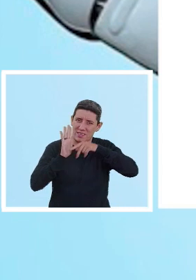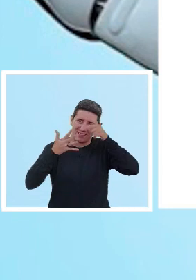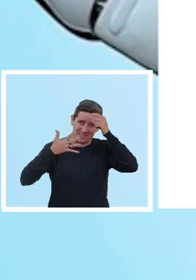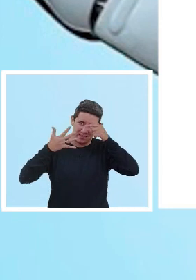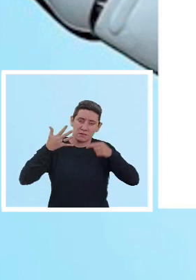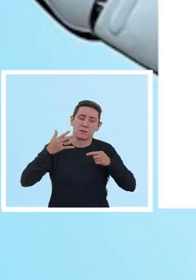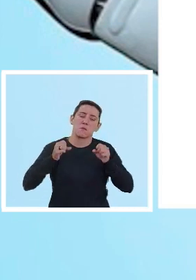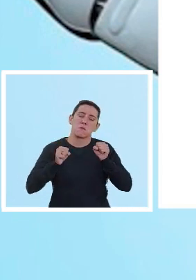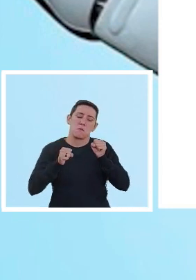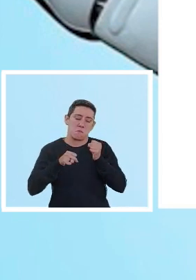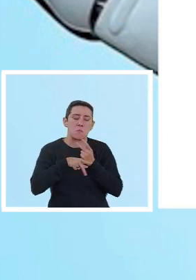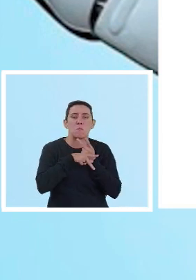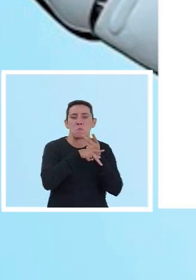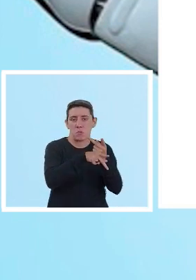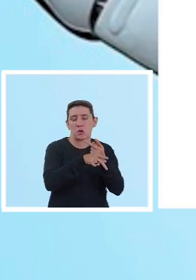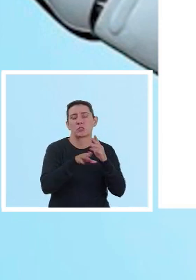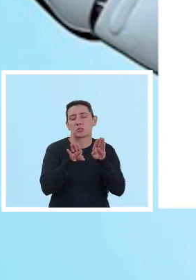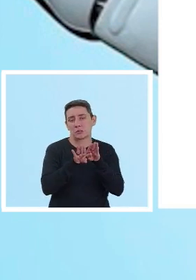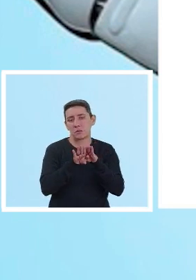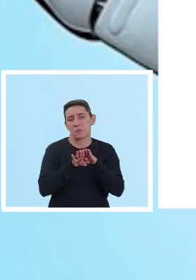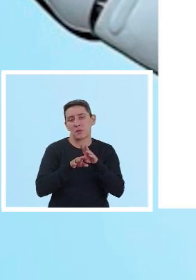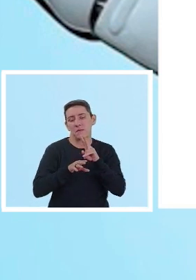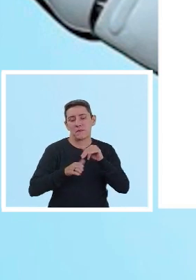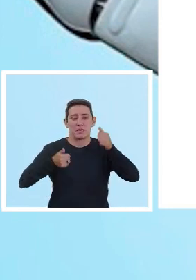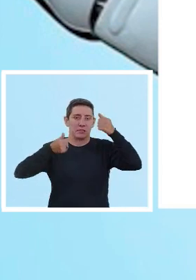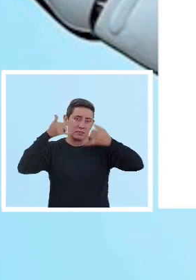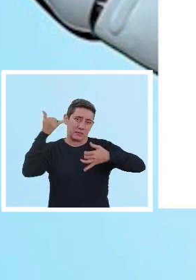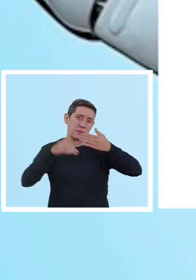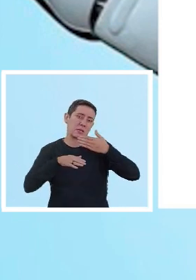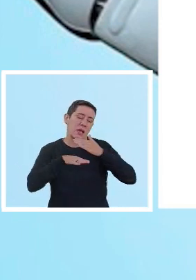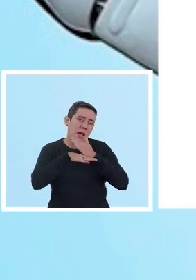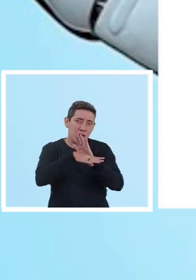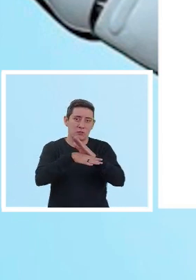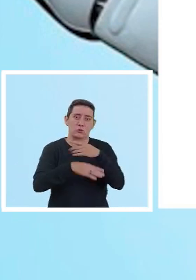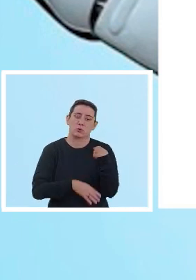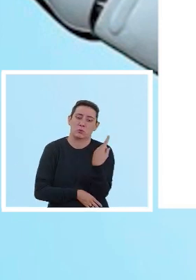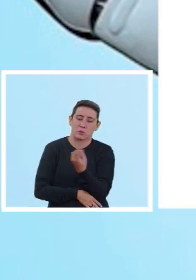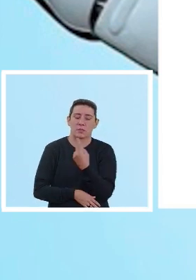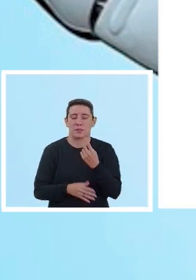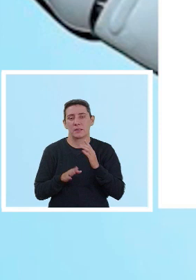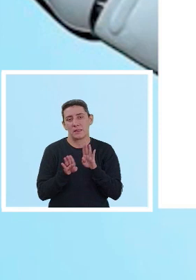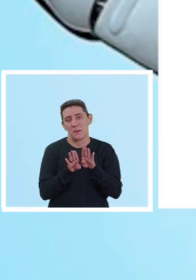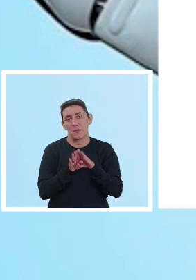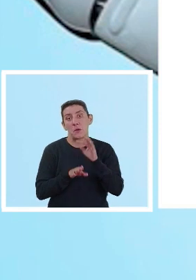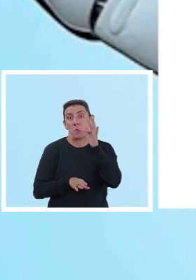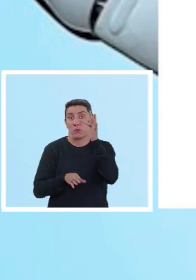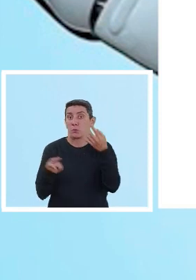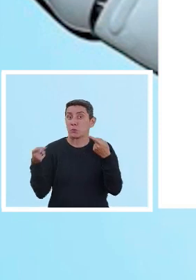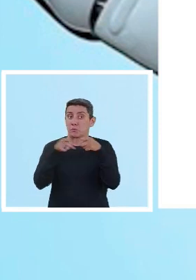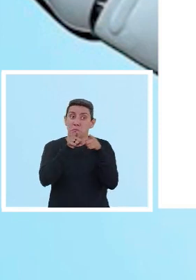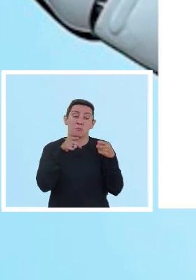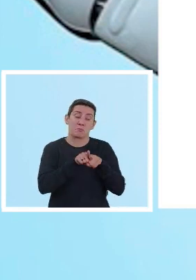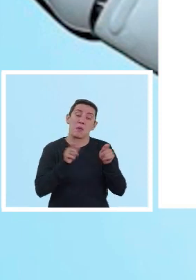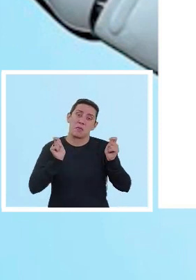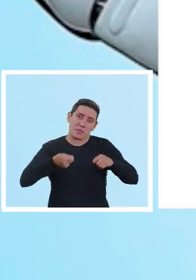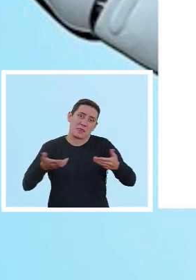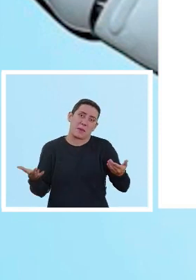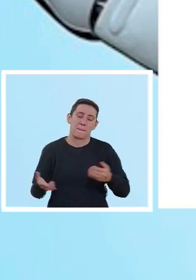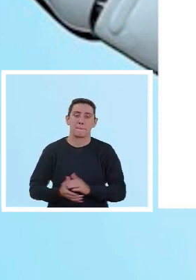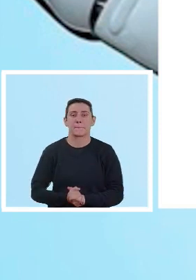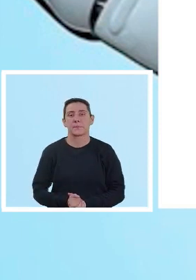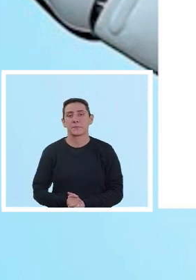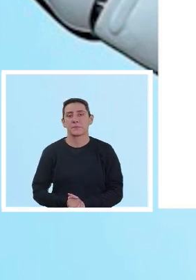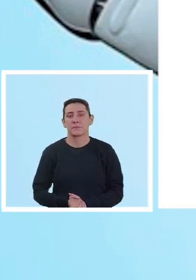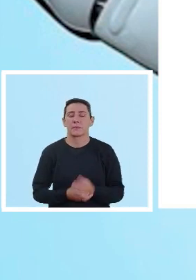gente conversou aqui a gente conversar e de repente estabelecia aí novas parcerias para o desenvolvimento de novas atividades